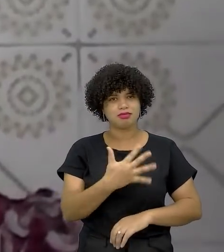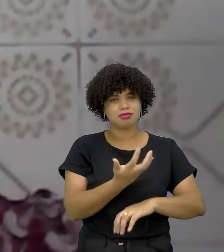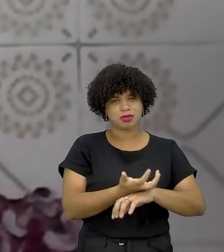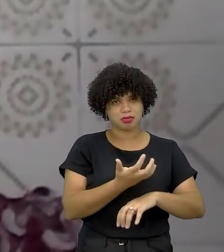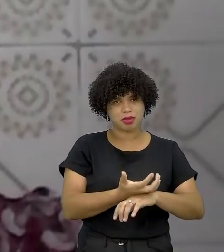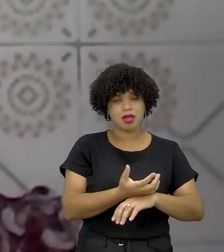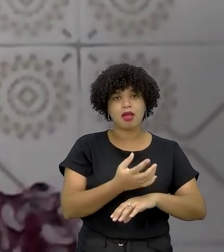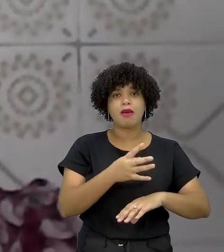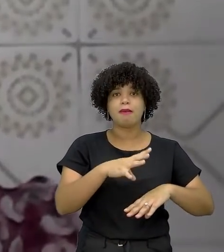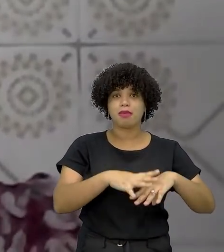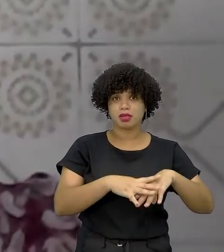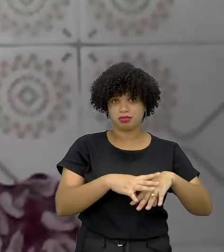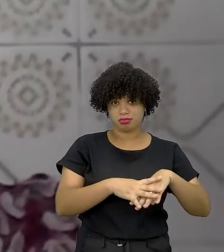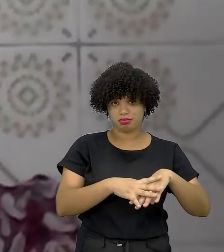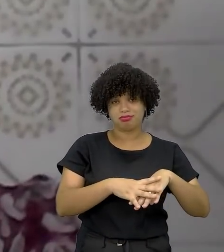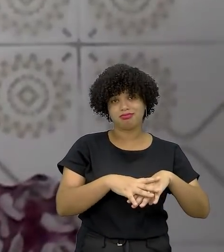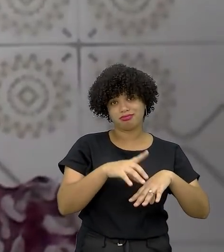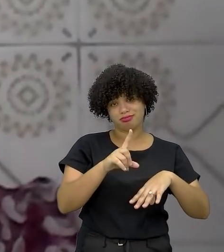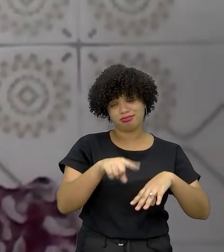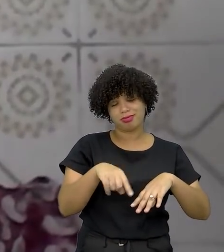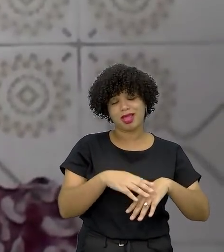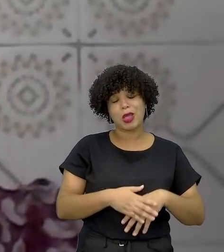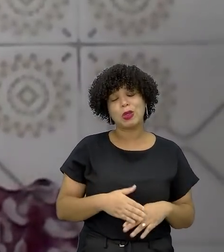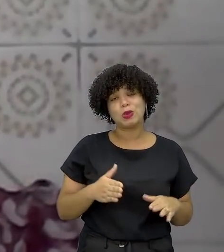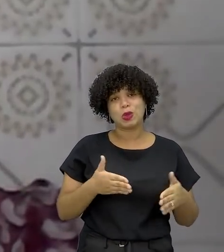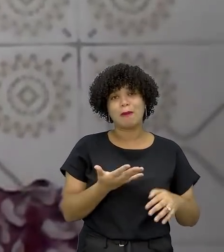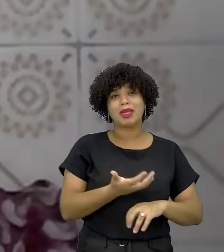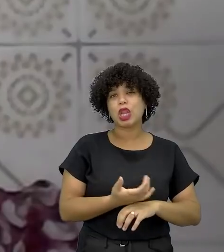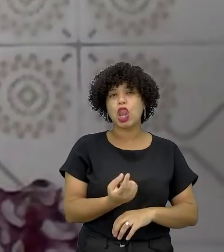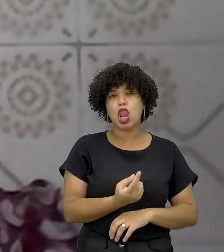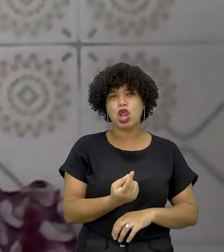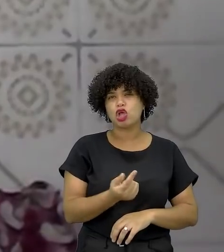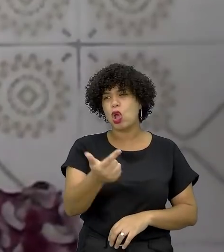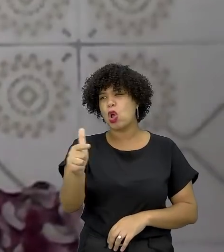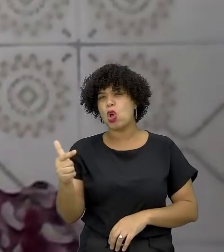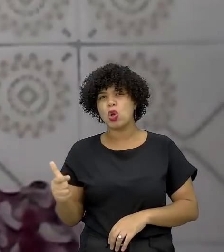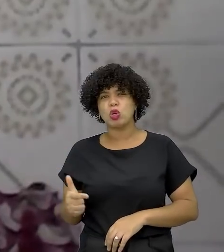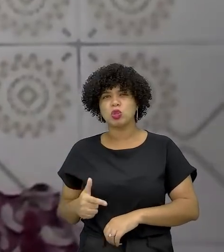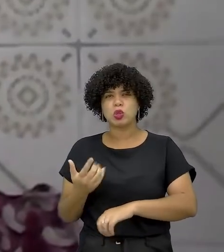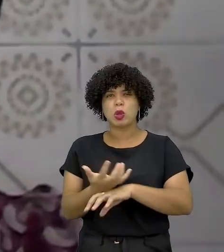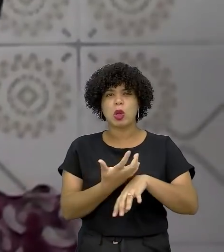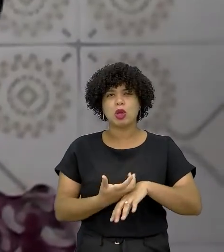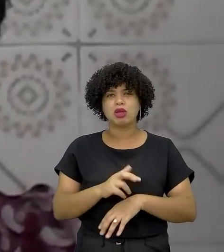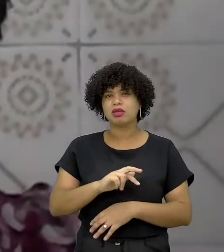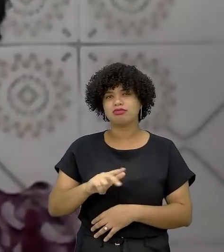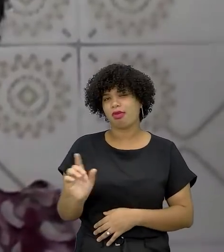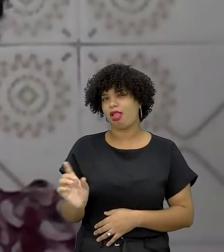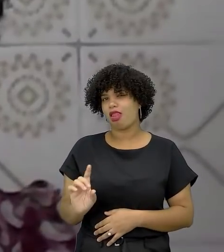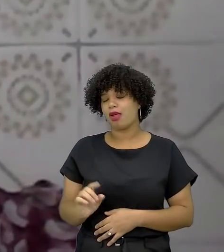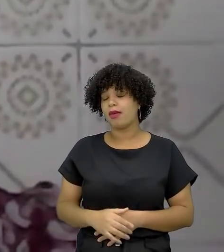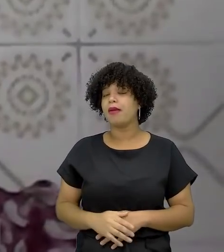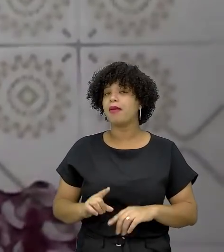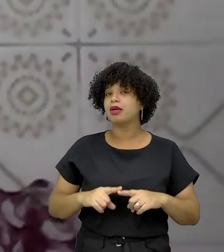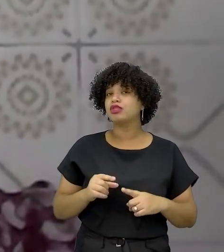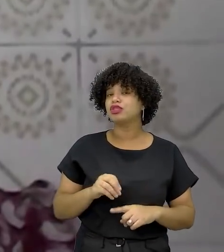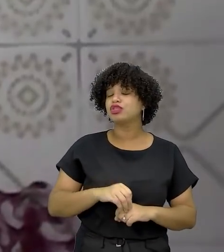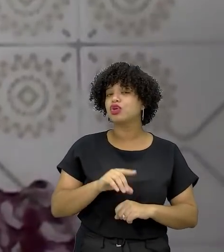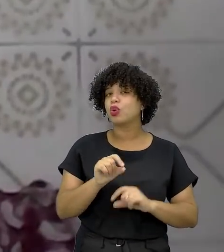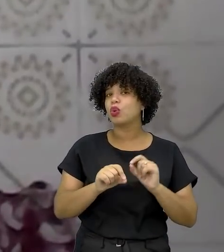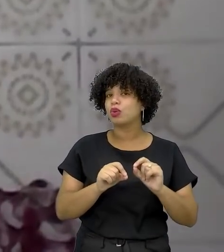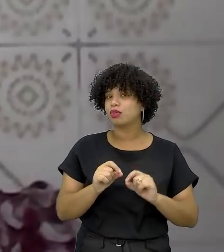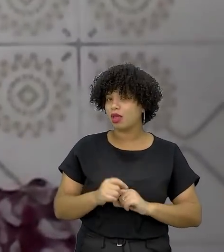somos sozinhos, né, nós podemos identificar essas habilidades fragilizadas que nós temos por meio de